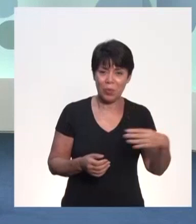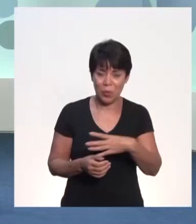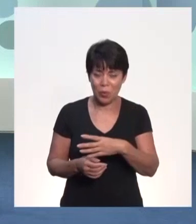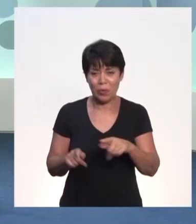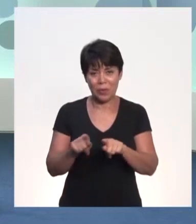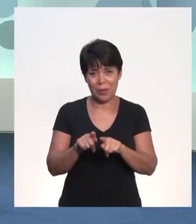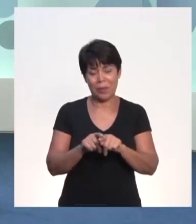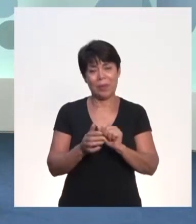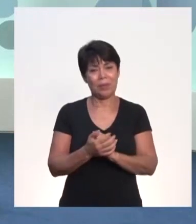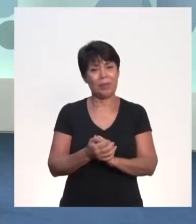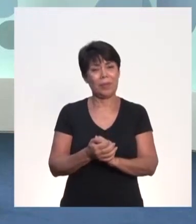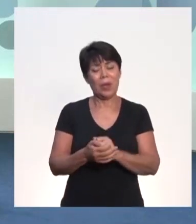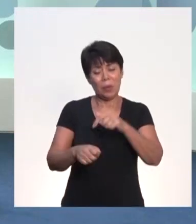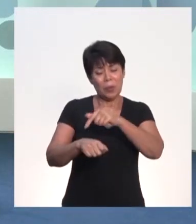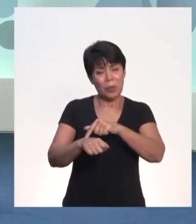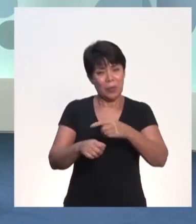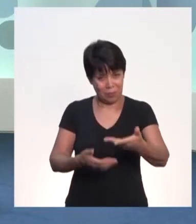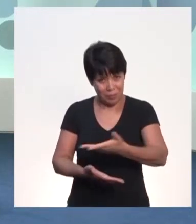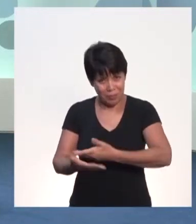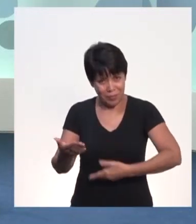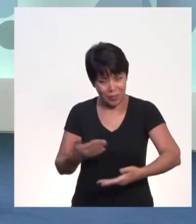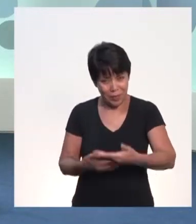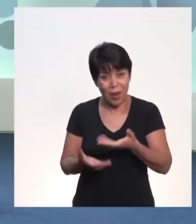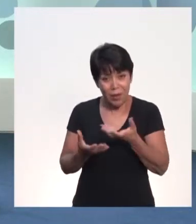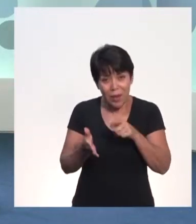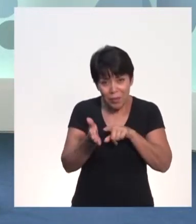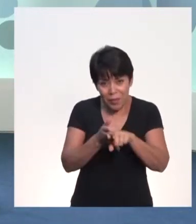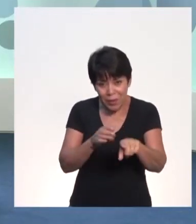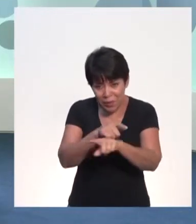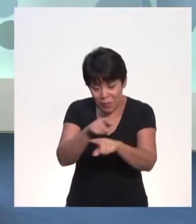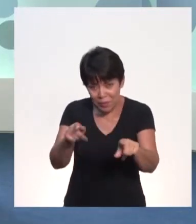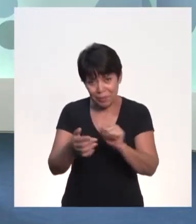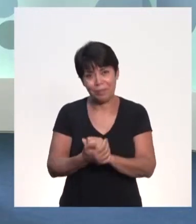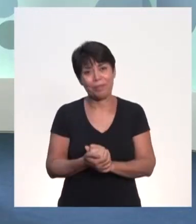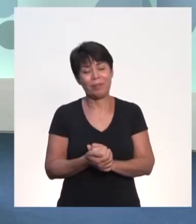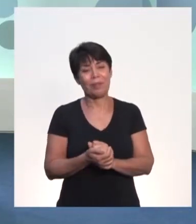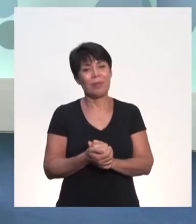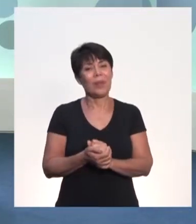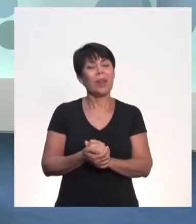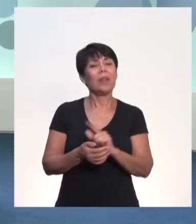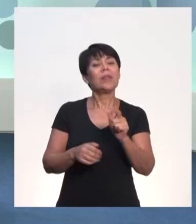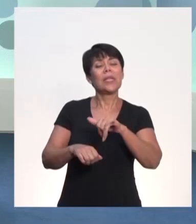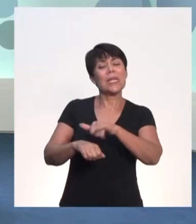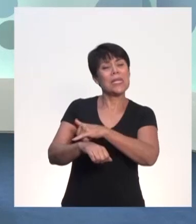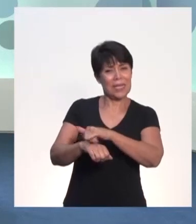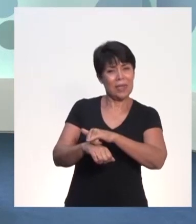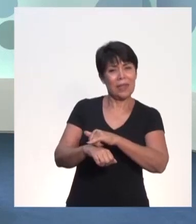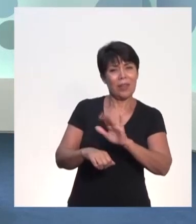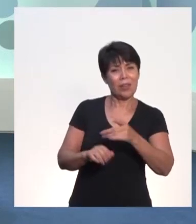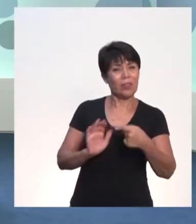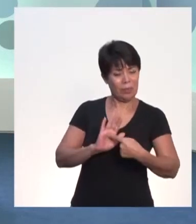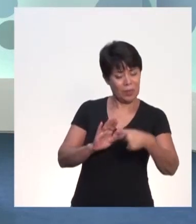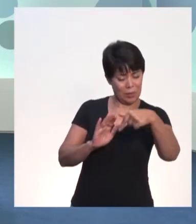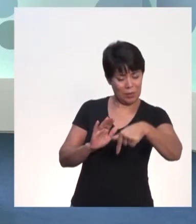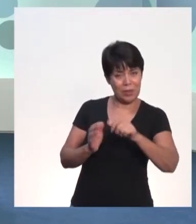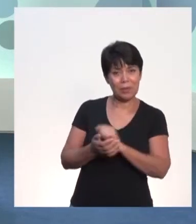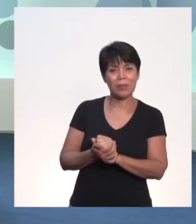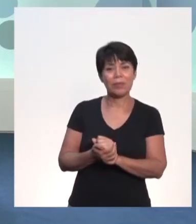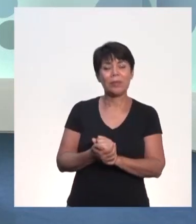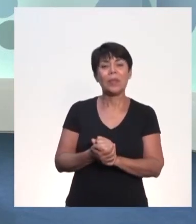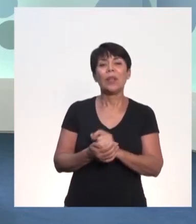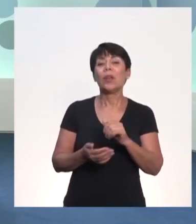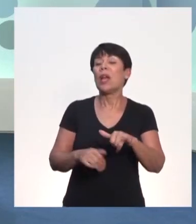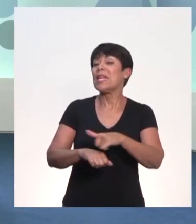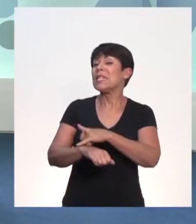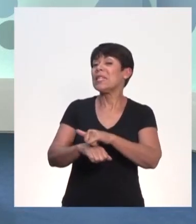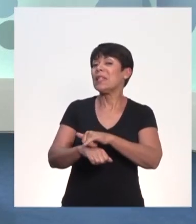de interação, eu queria perguntar para vocês, dessas técnicas que a gente viu aqui, qual a técnica